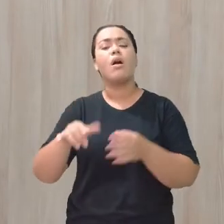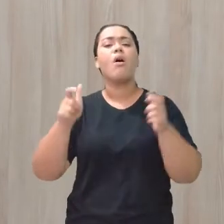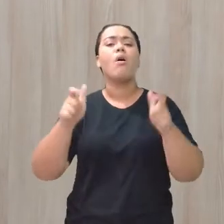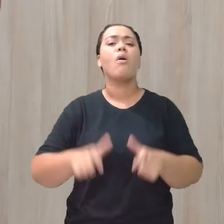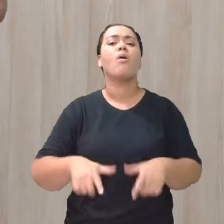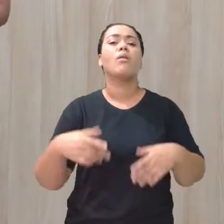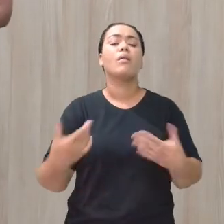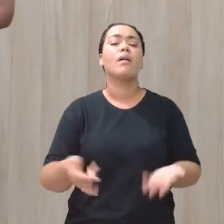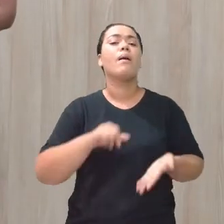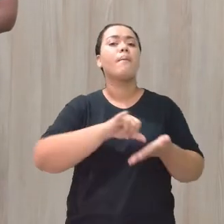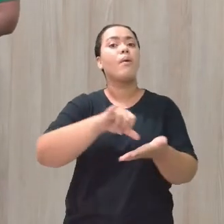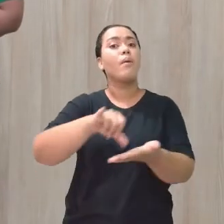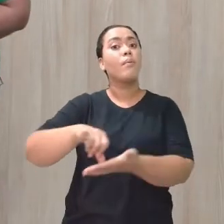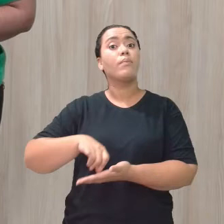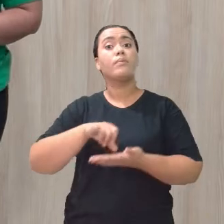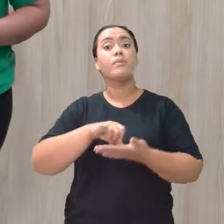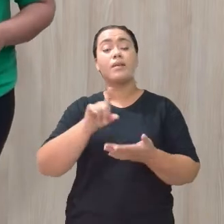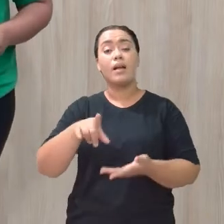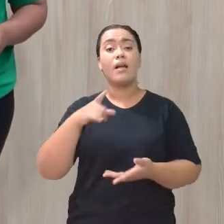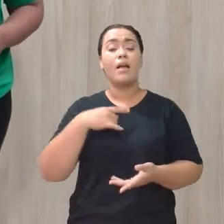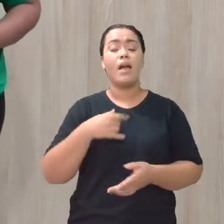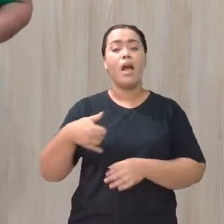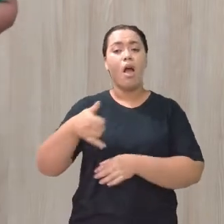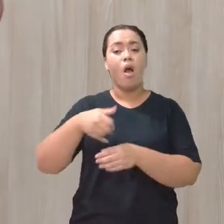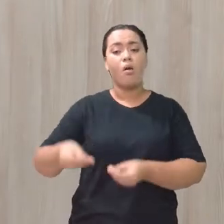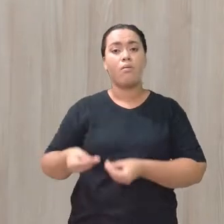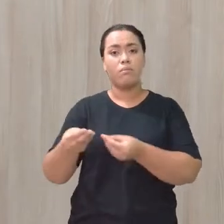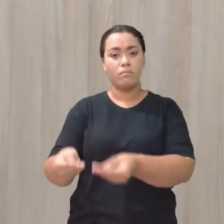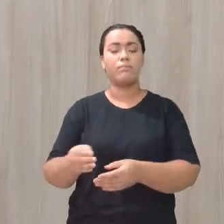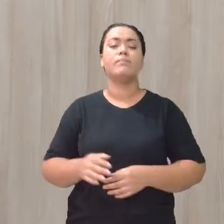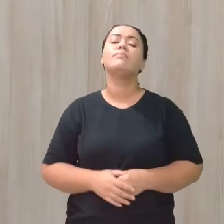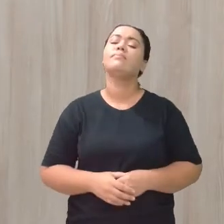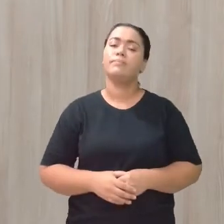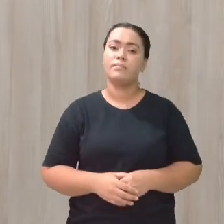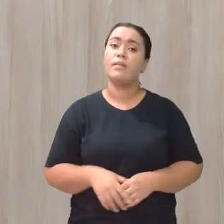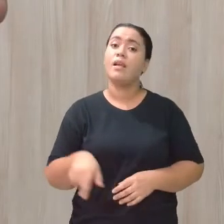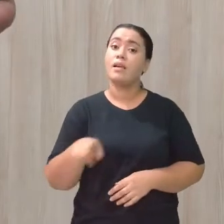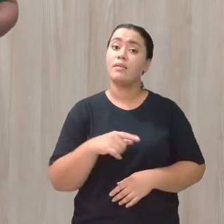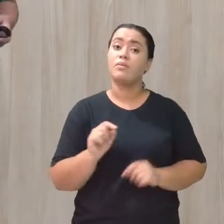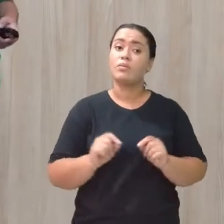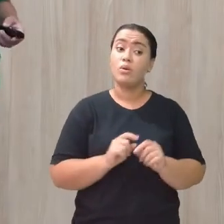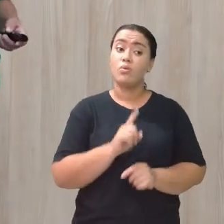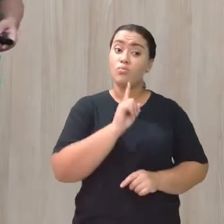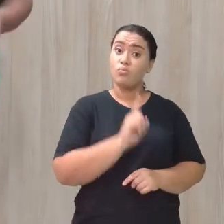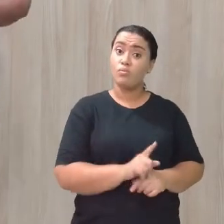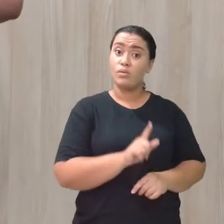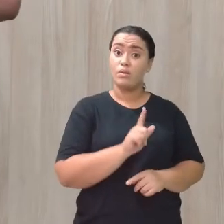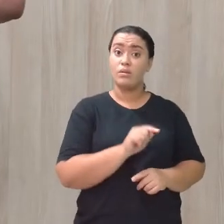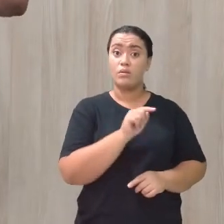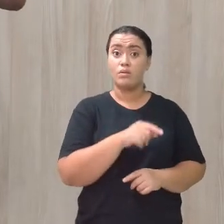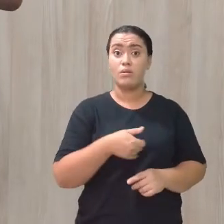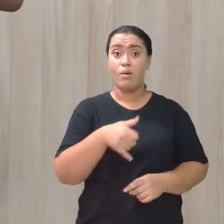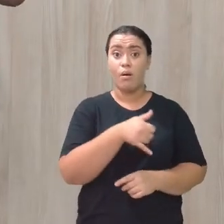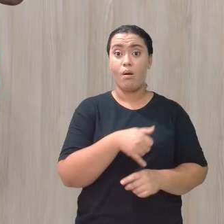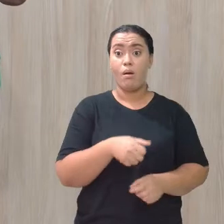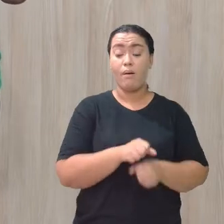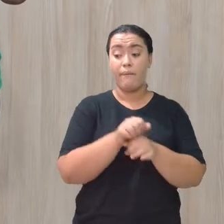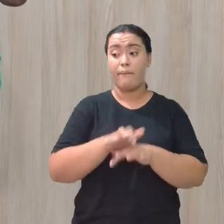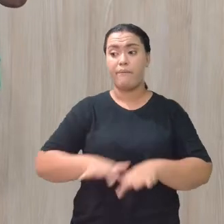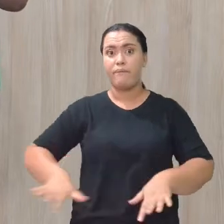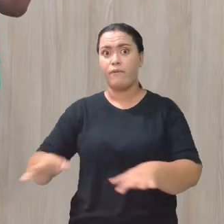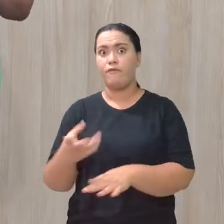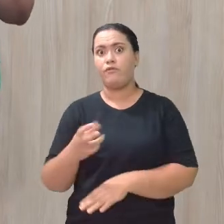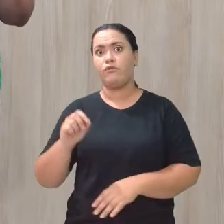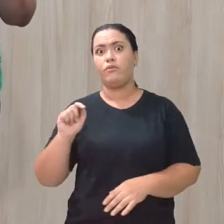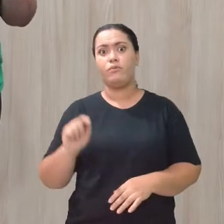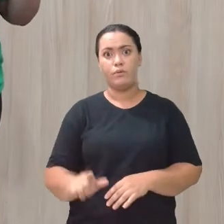esses 49 ecopontos de coleta de óleo, porque a gente viu aí que 1 litro de óleo contamina 20.000 litros,